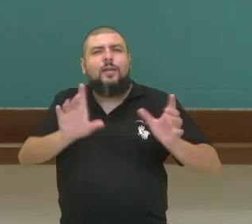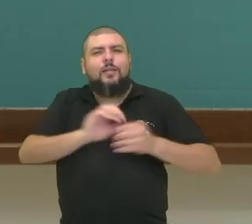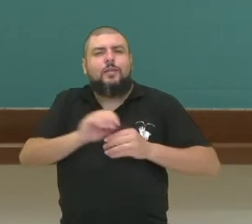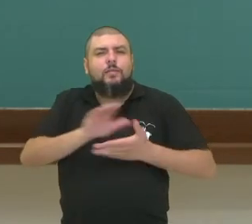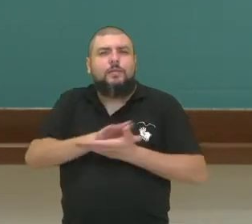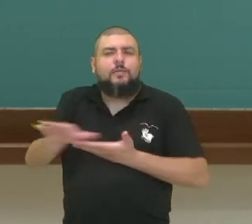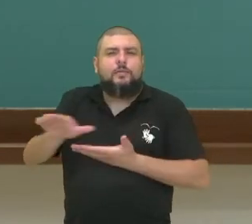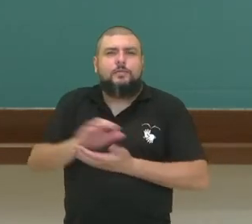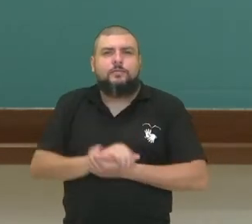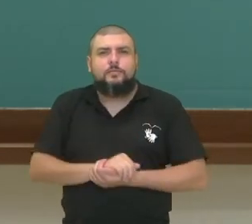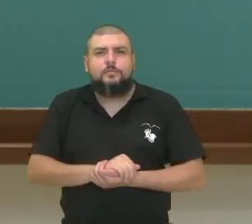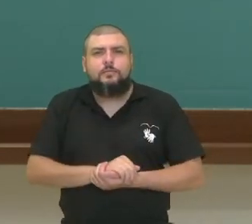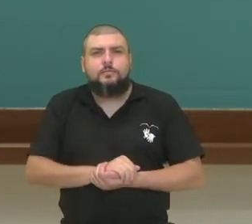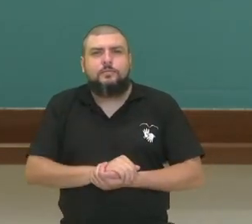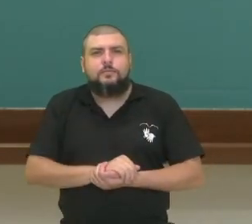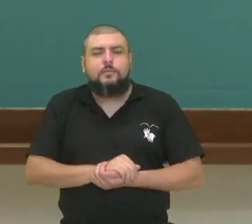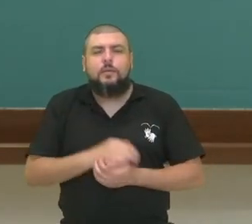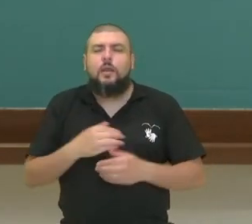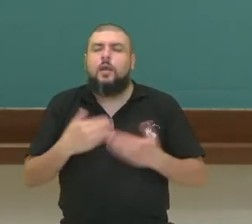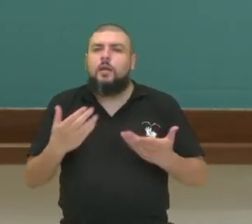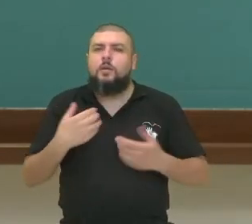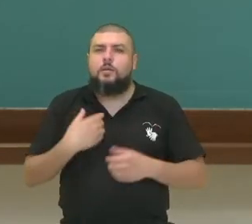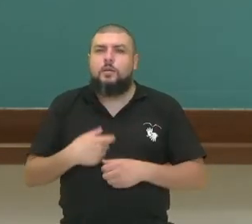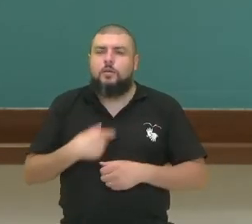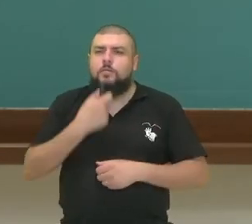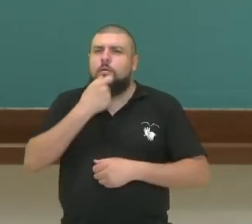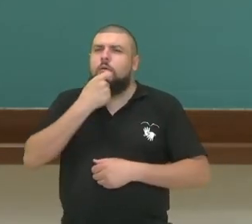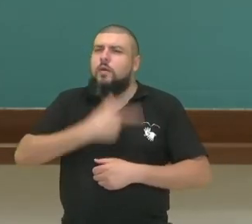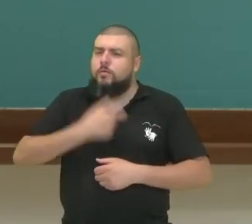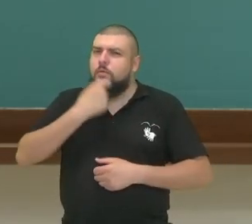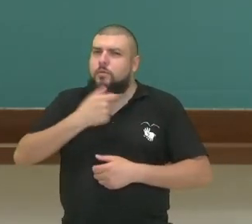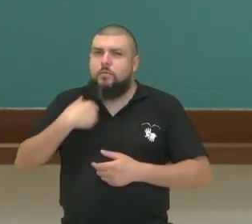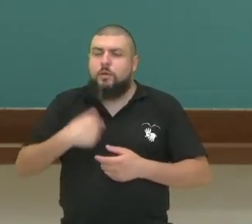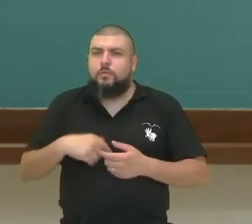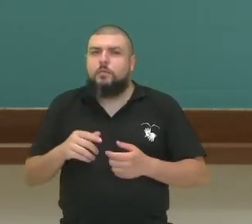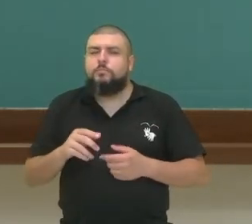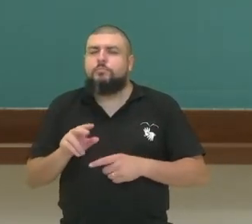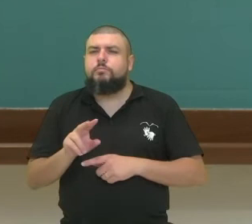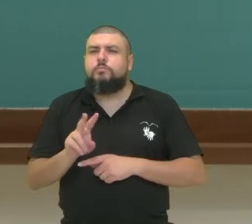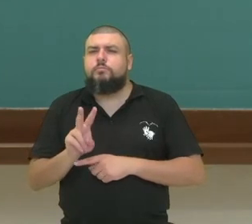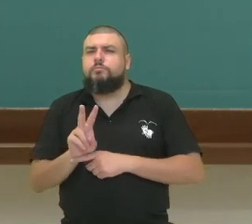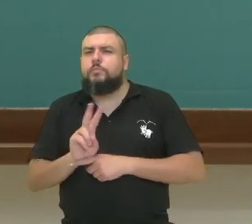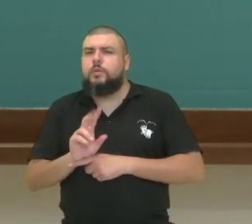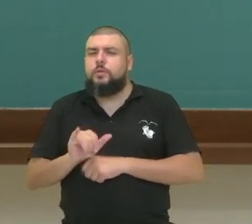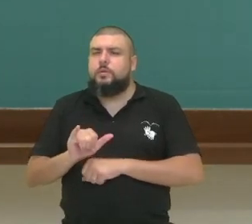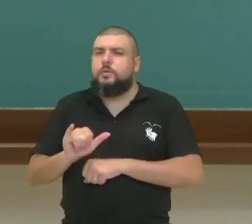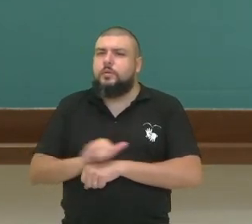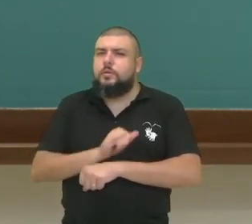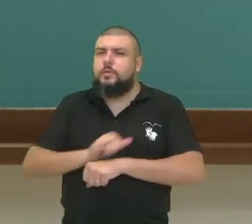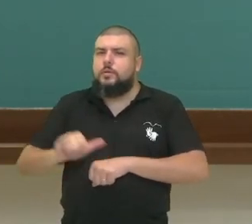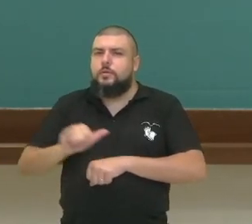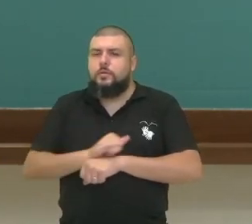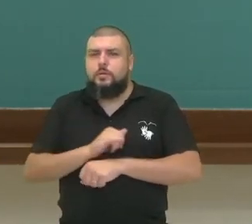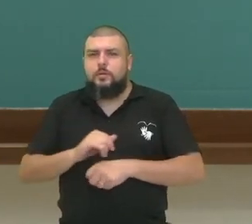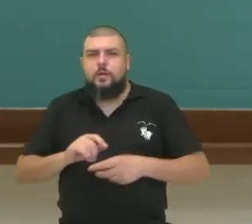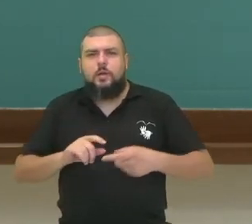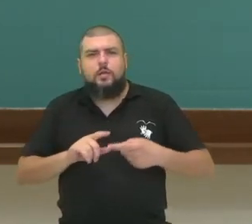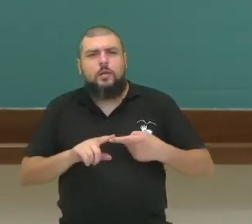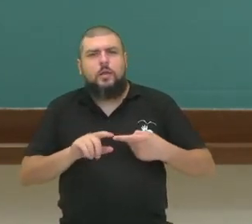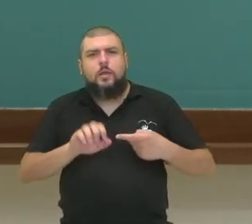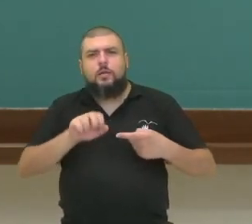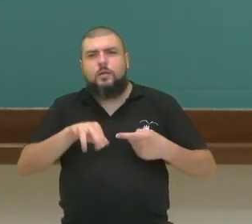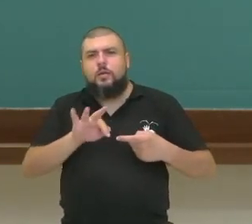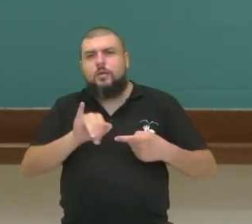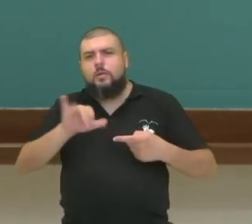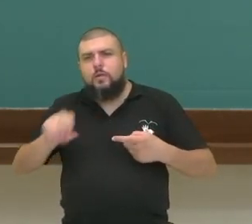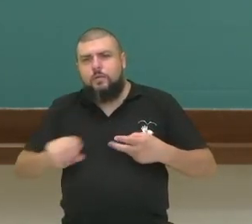maneira impressa. Então, o humor se tornou uma grande ferramenta aqui, com vários grandes cartunistas, como o Enfio e o próprio